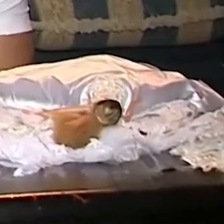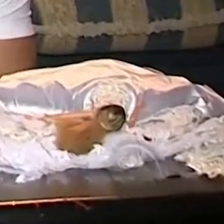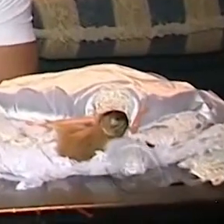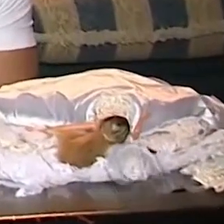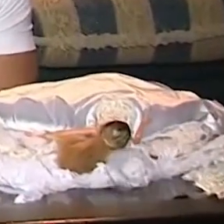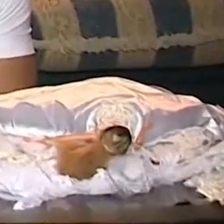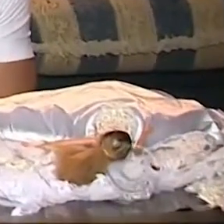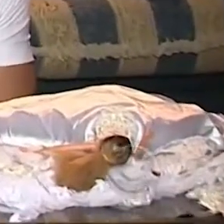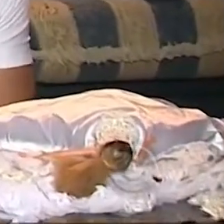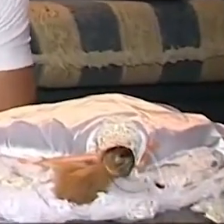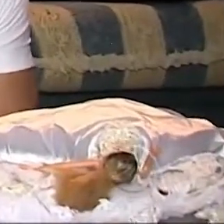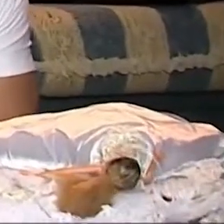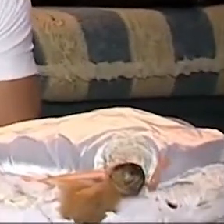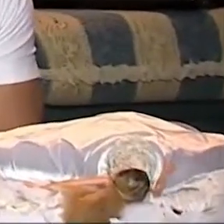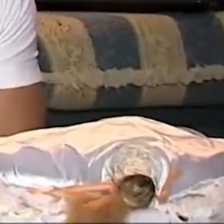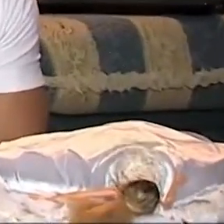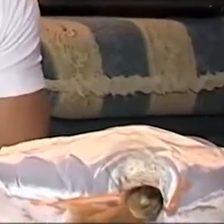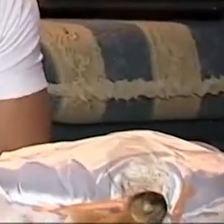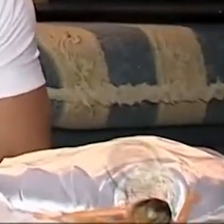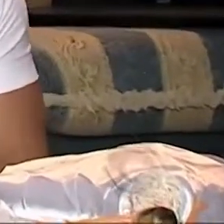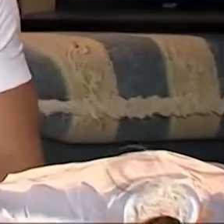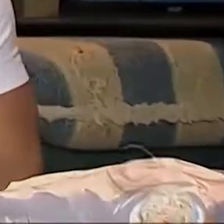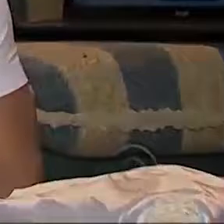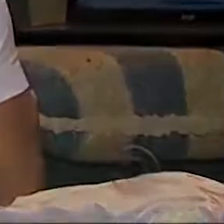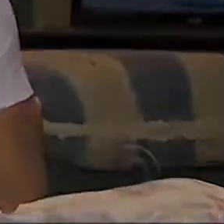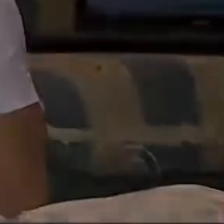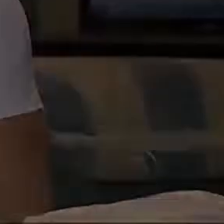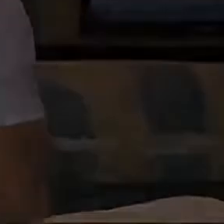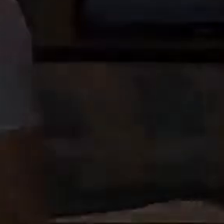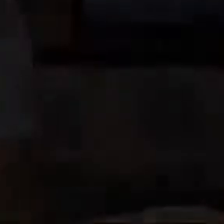um projeto. Faculdade de quê? De moda.